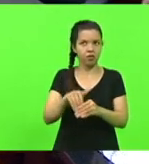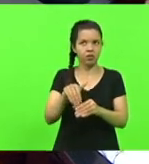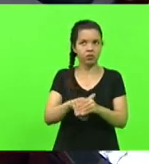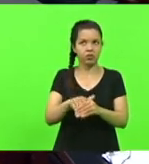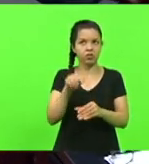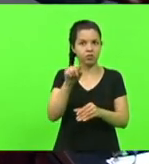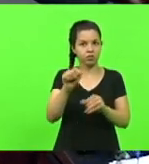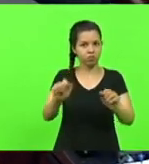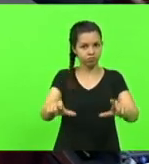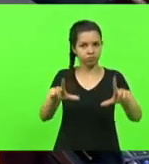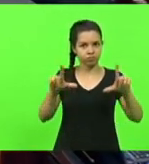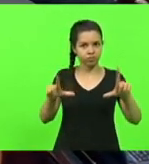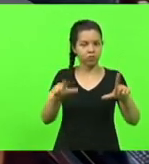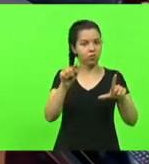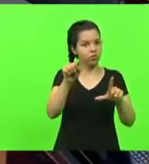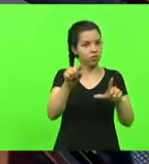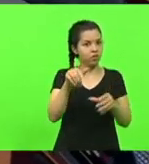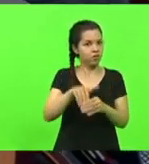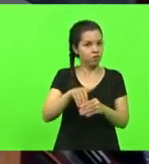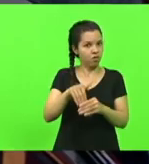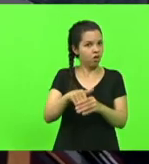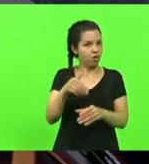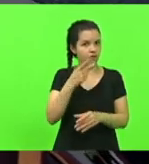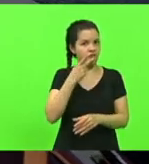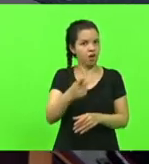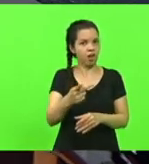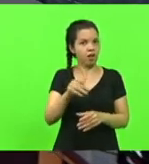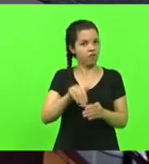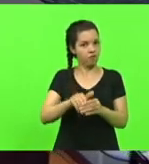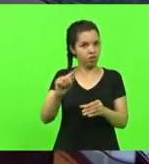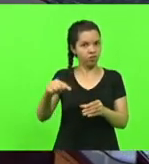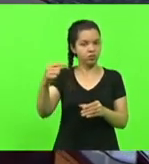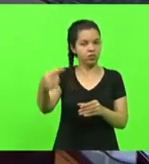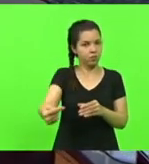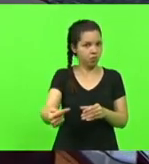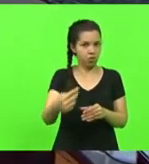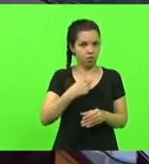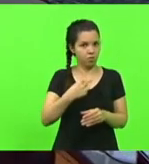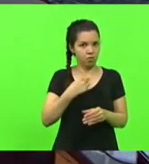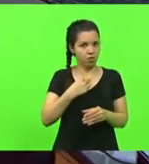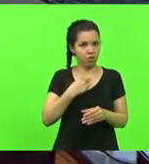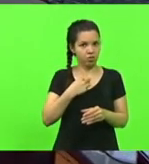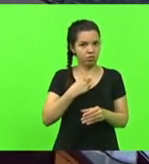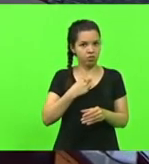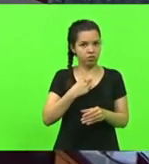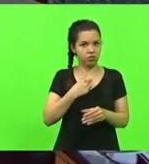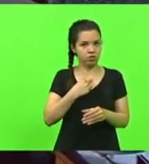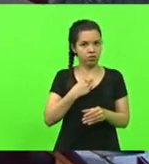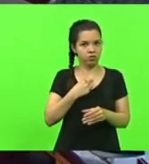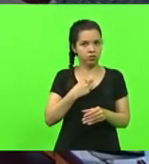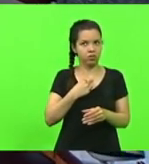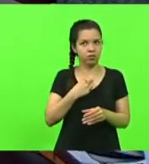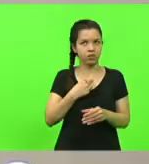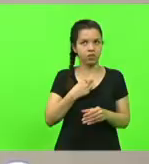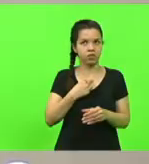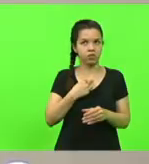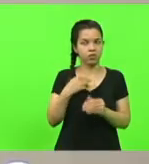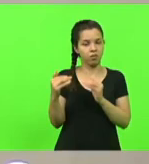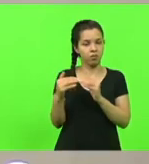frente, e o senhor não pode declarar o voto depois. Concordo com a V. Exª. Concordo com o deputado João Aminho. Muito obrigado, presidente.